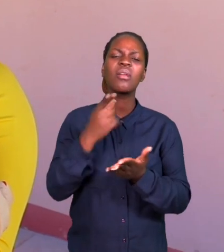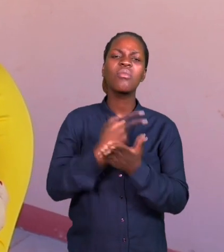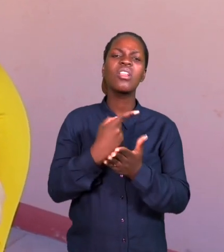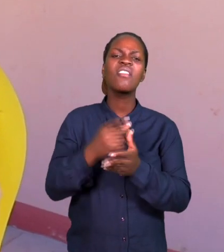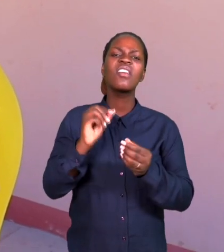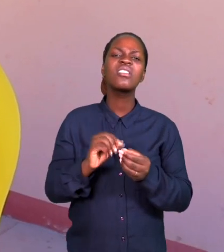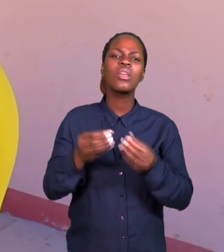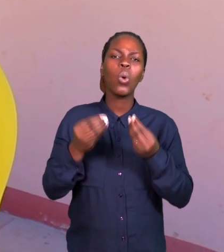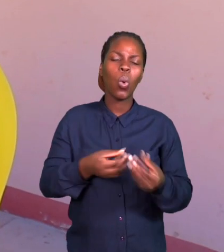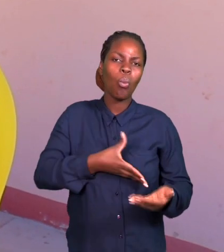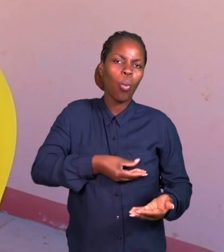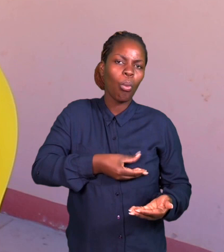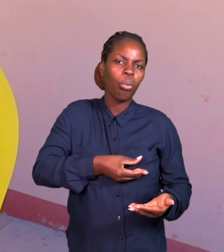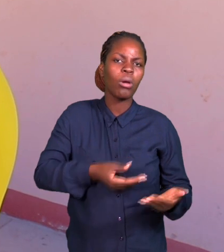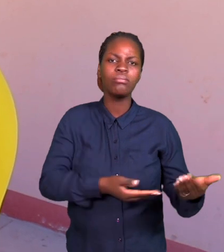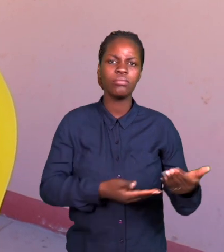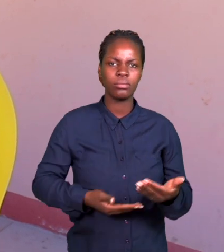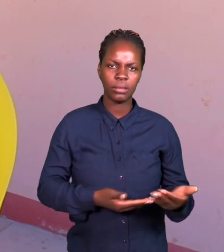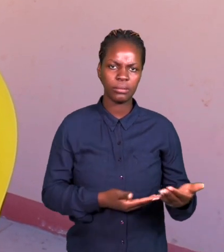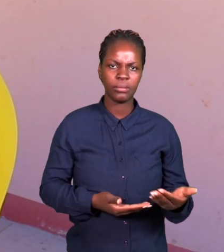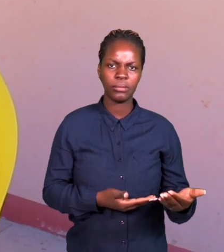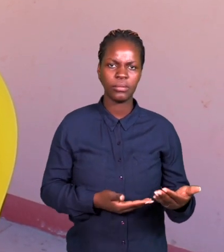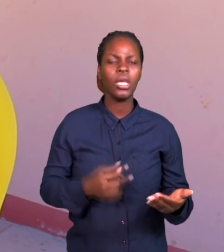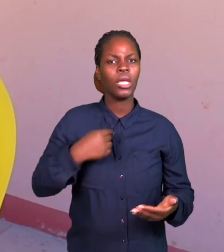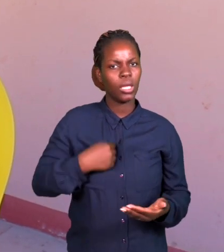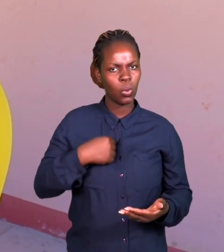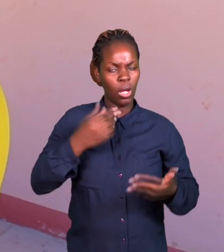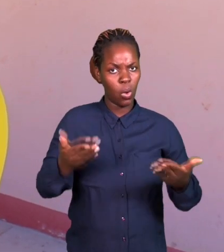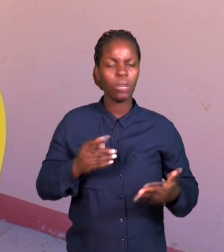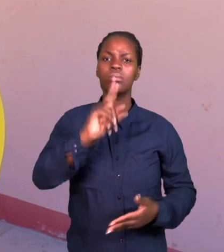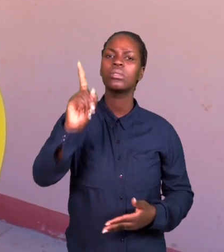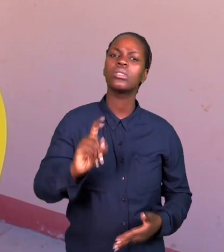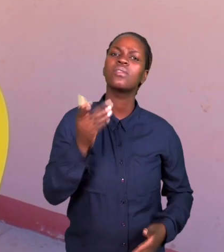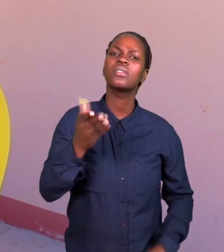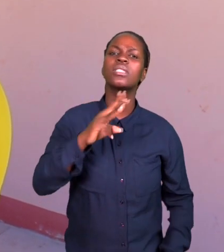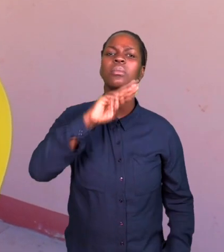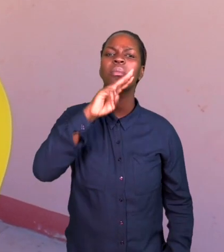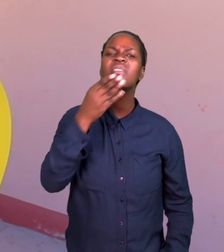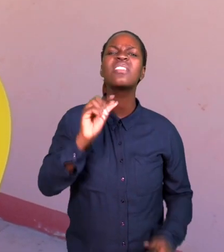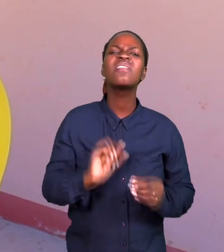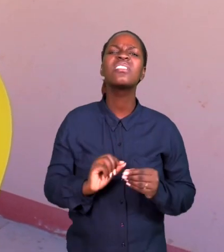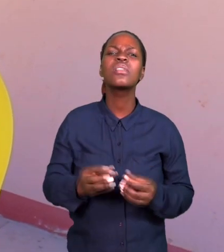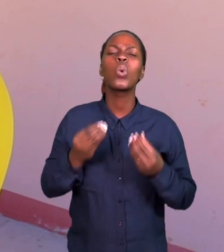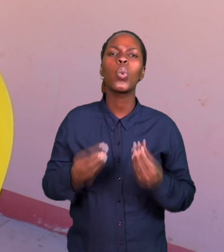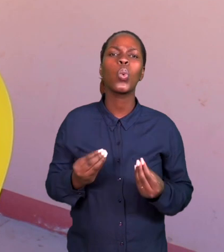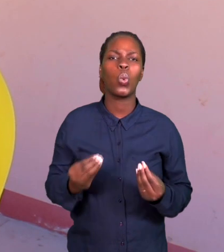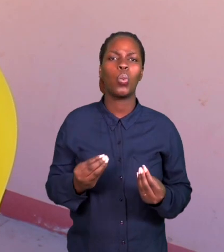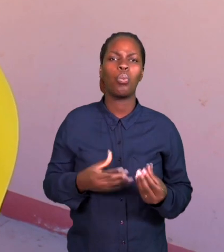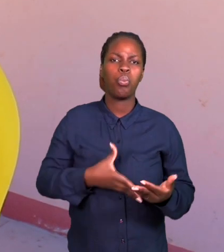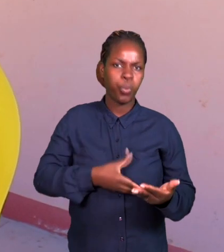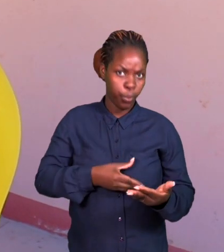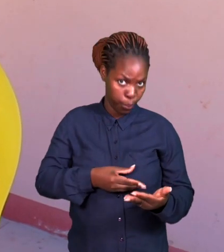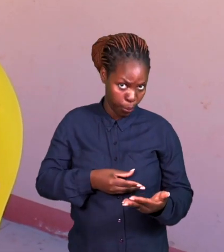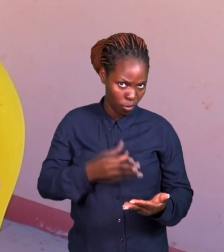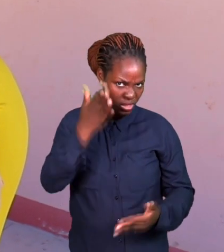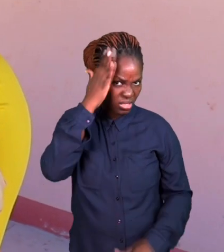falar sobre como amamentar melhor este bebê, tá bem? Eu vou perguntar à mãe, como é que tens amamentado